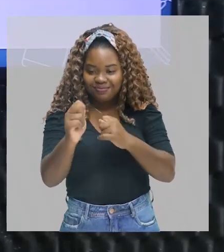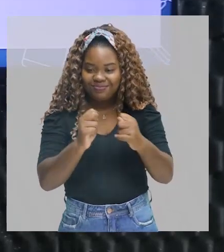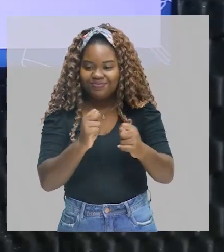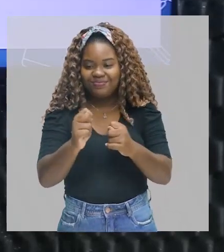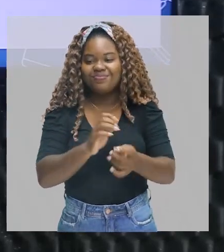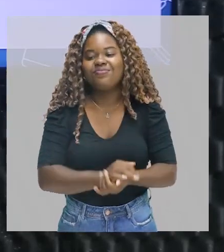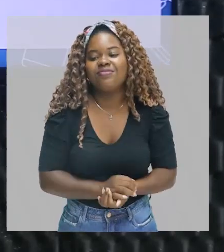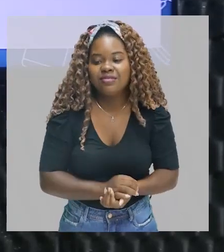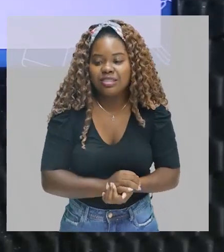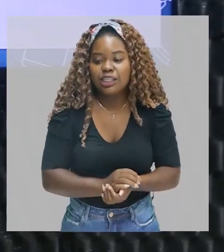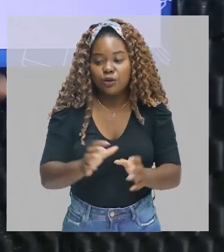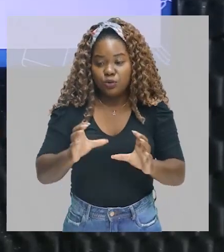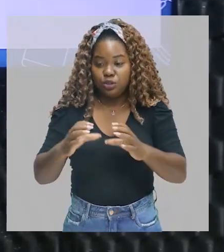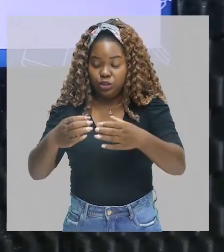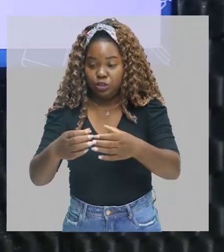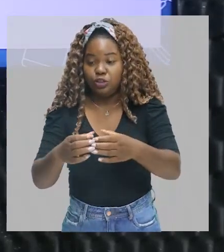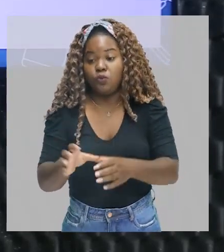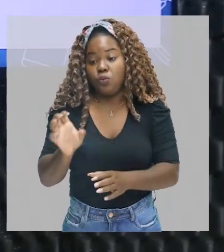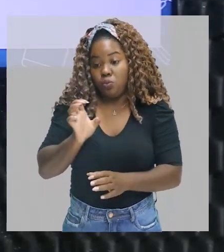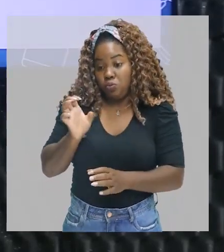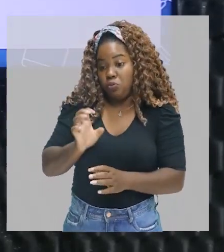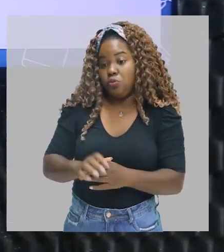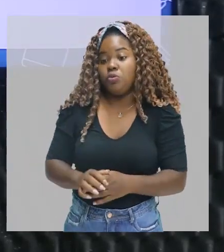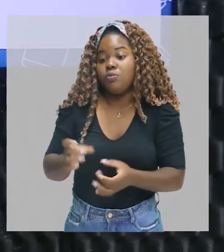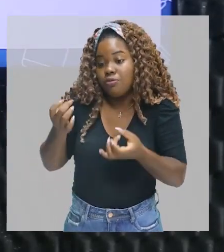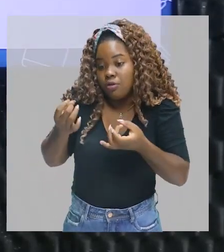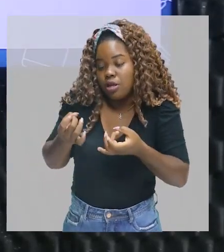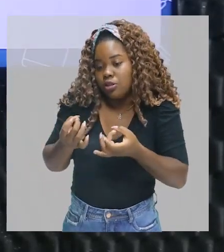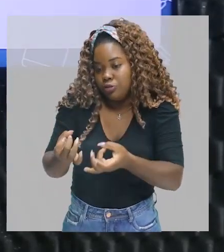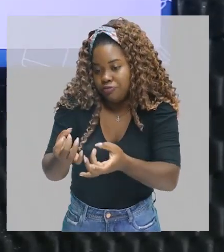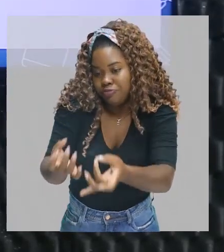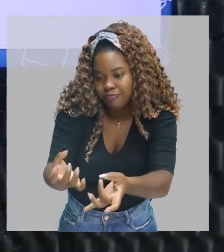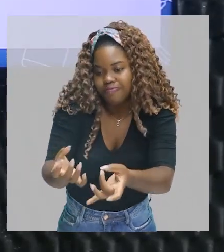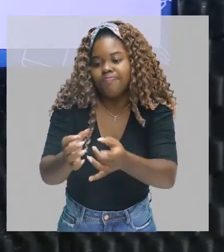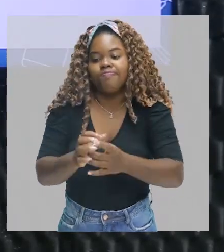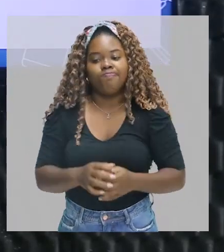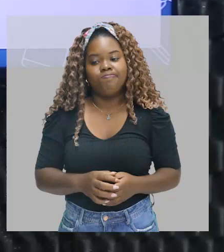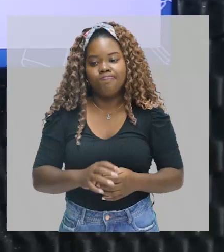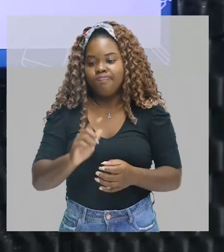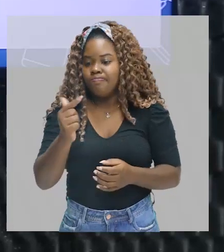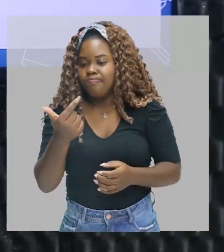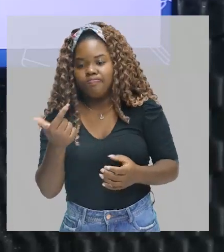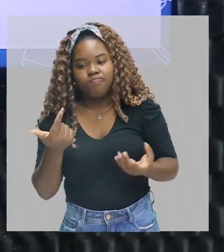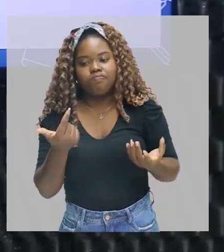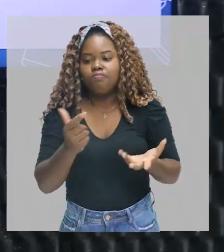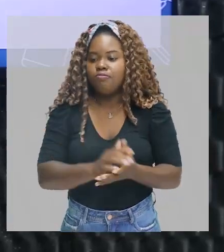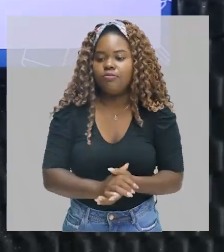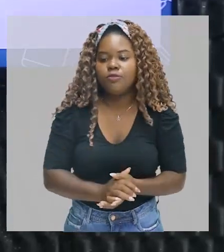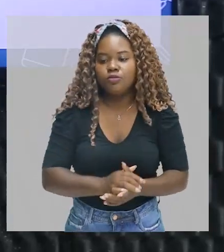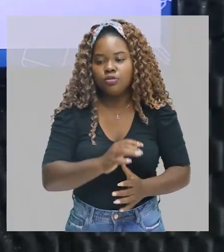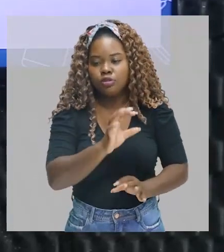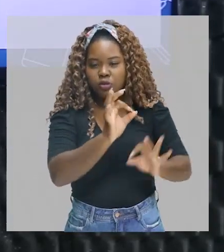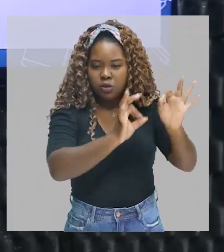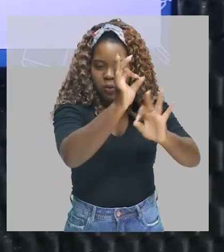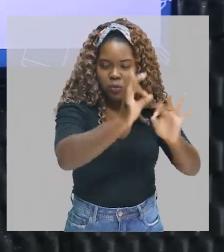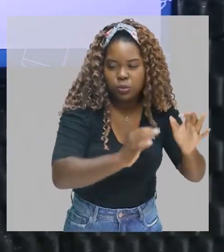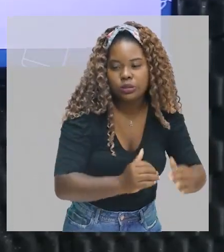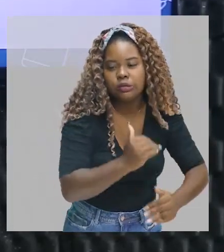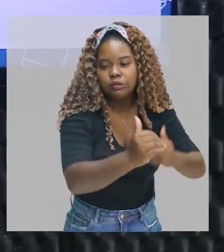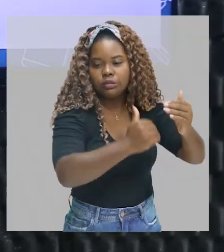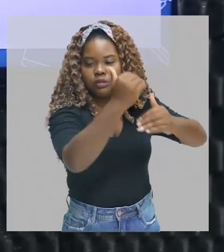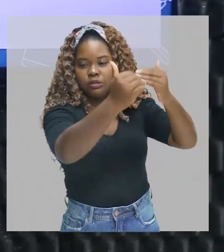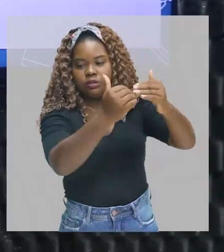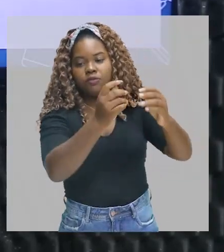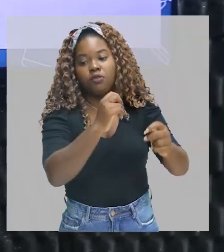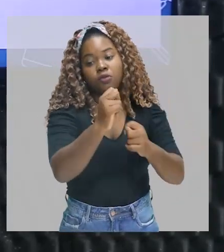aí aparece, não tinha nobreza, mas tinha dinheiro, começa a construir a história econômica do país. Então, aqui no Brasil,